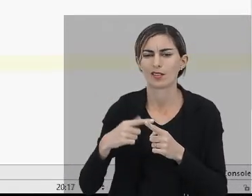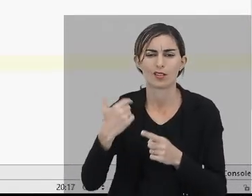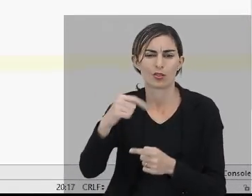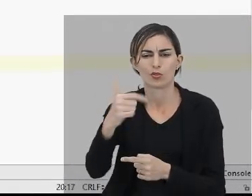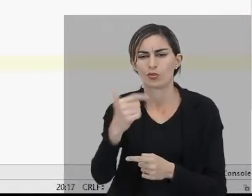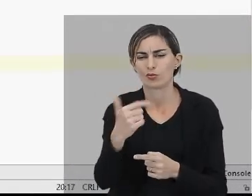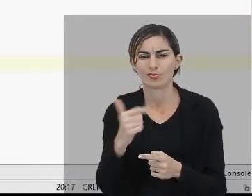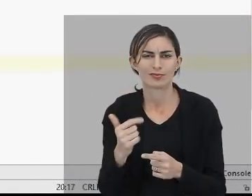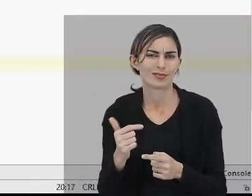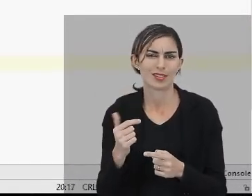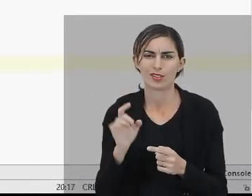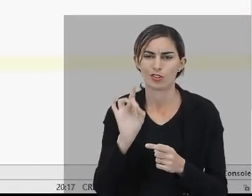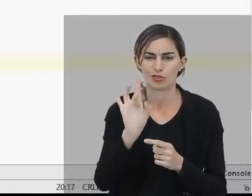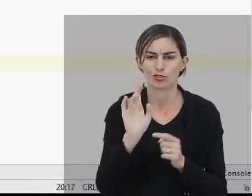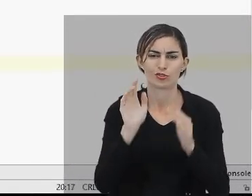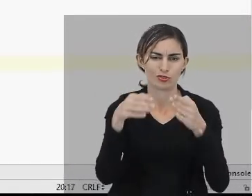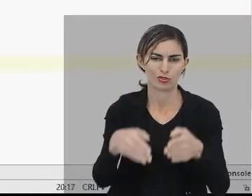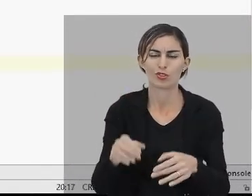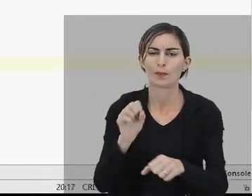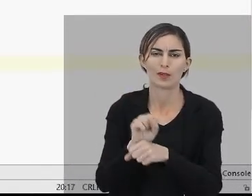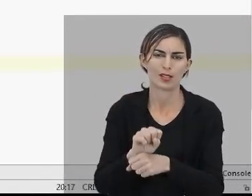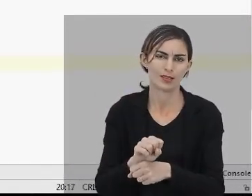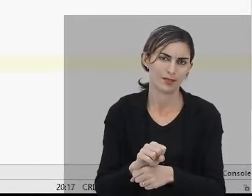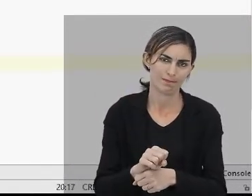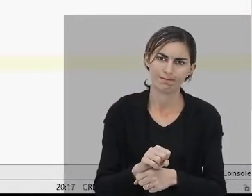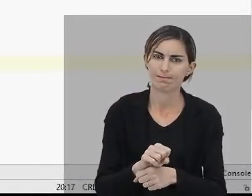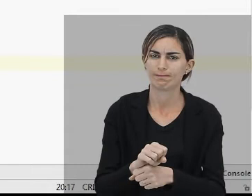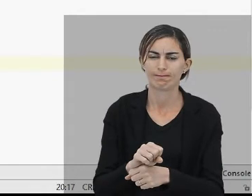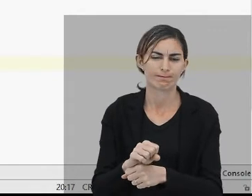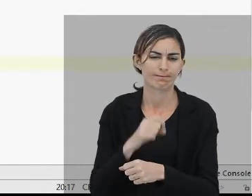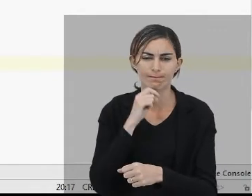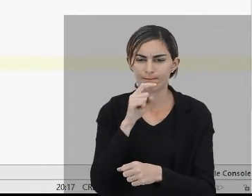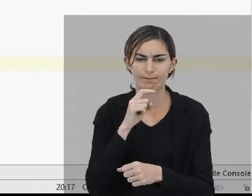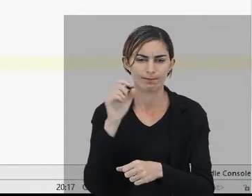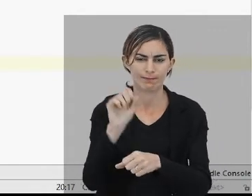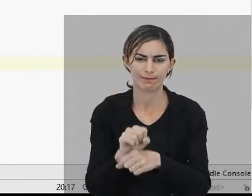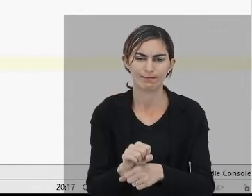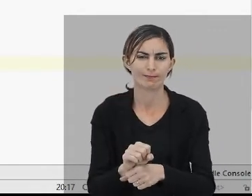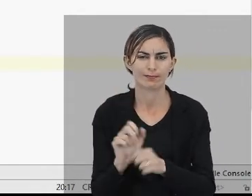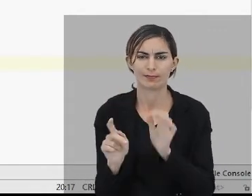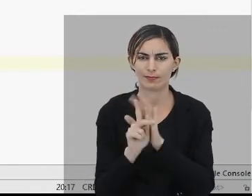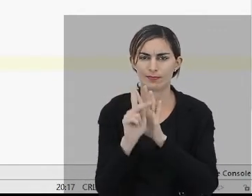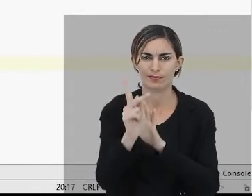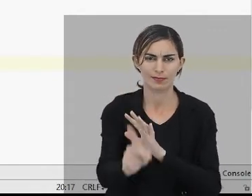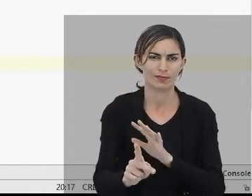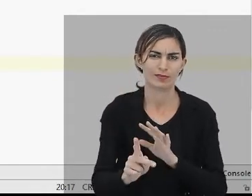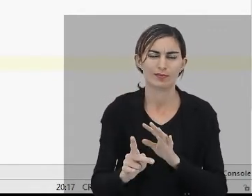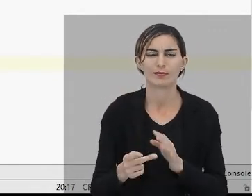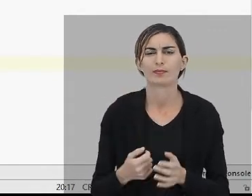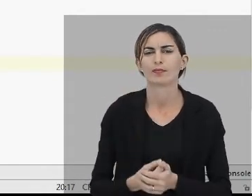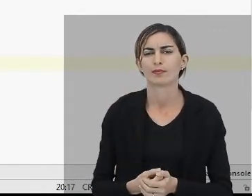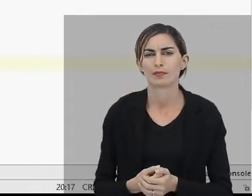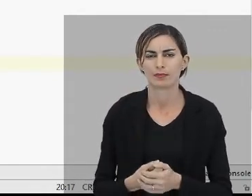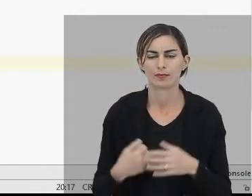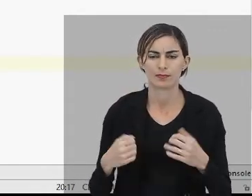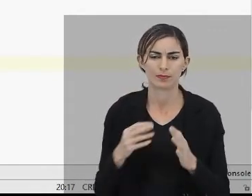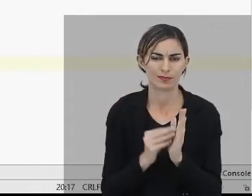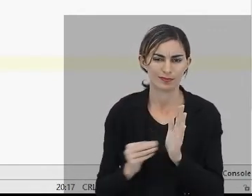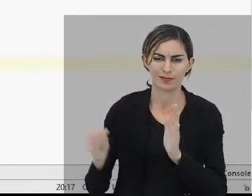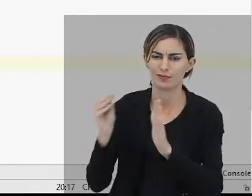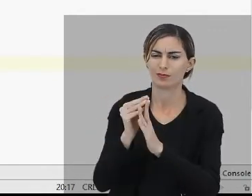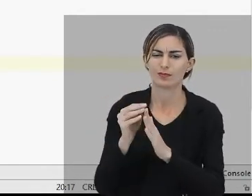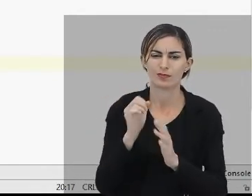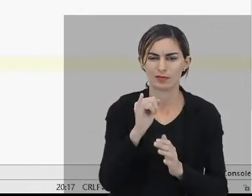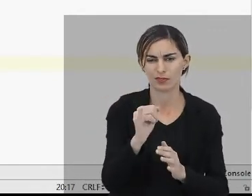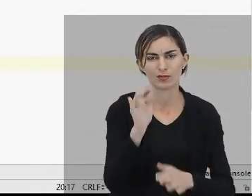não tem por si só uma condição de parada. Ou melhor, ele não tem uma definição de incremento. Então, se